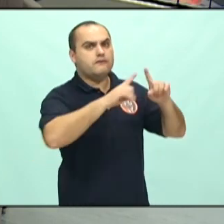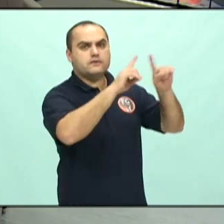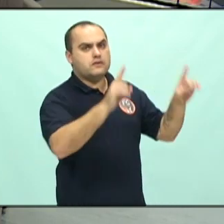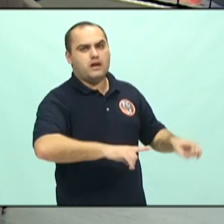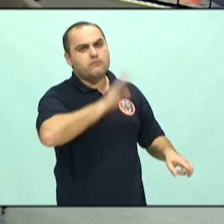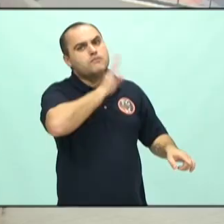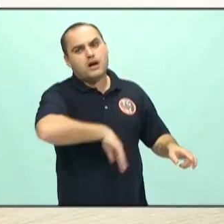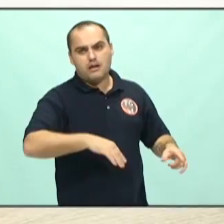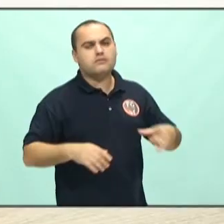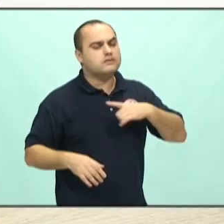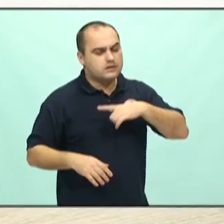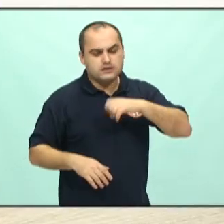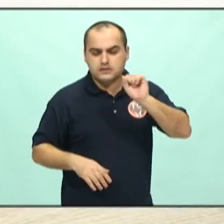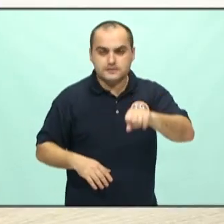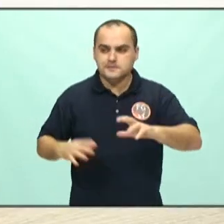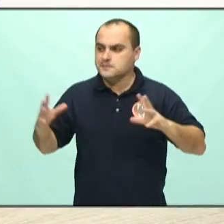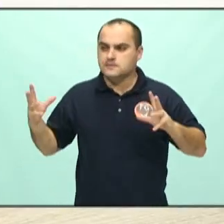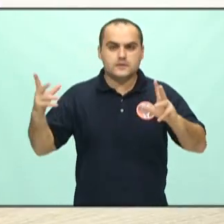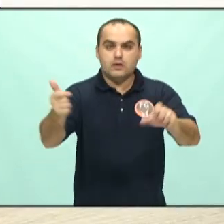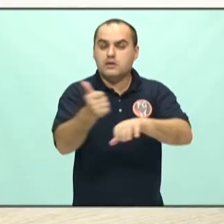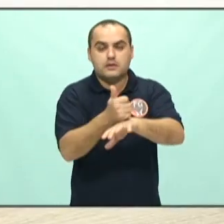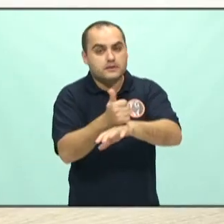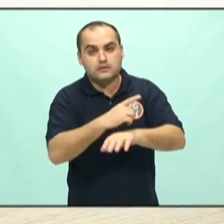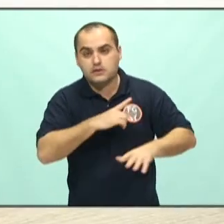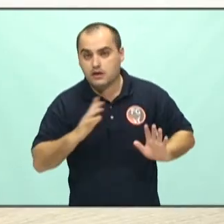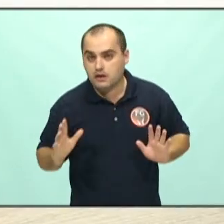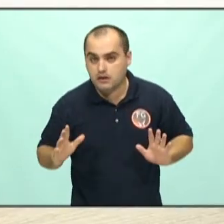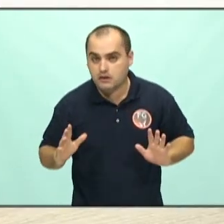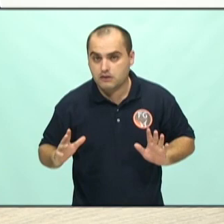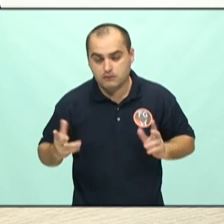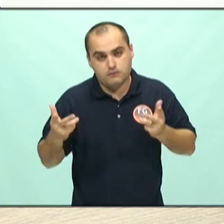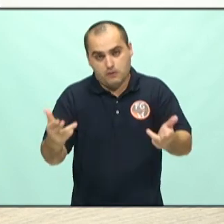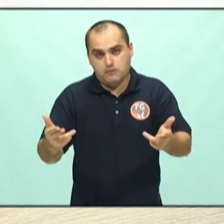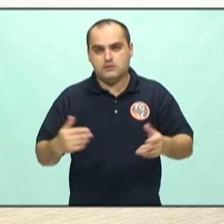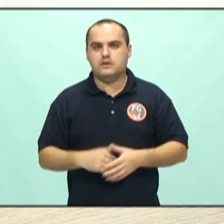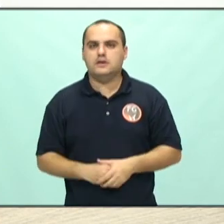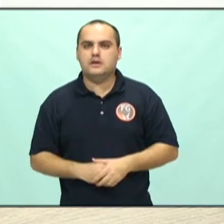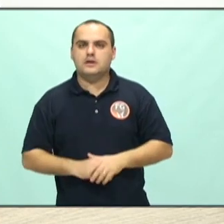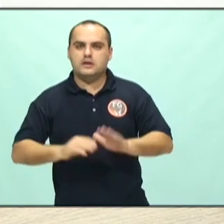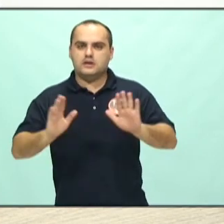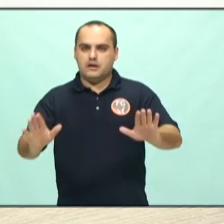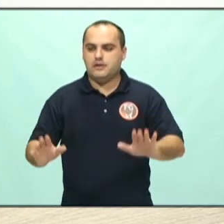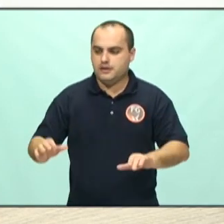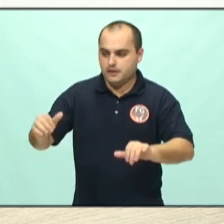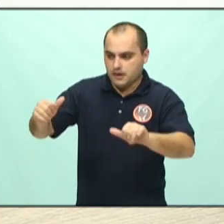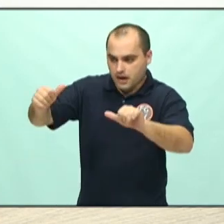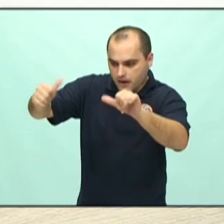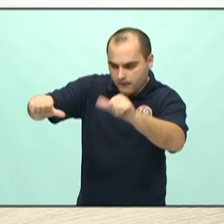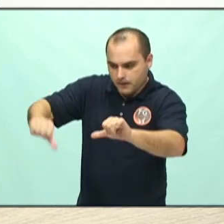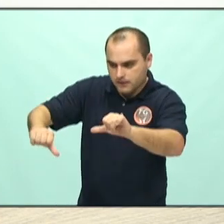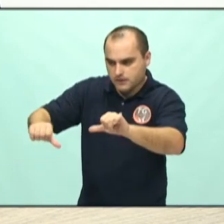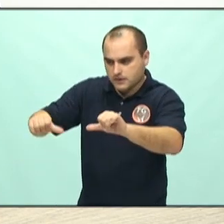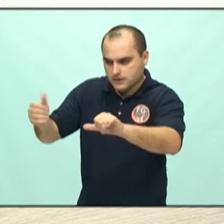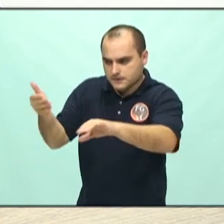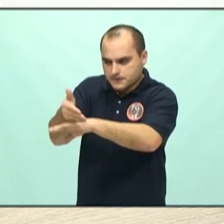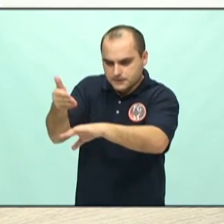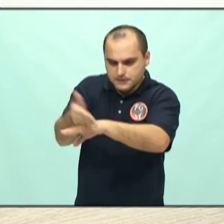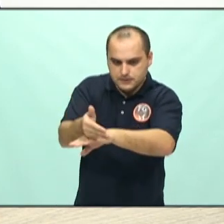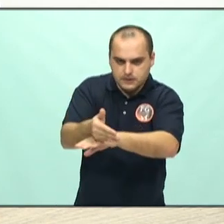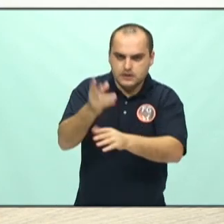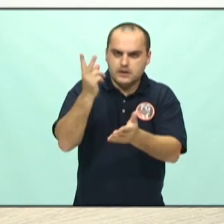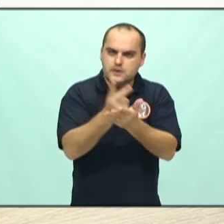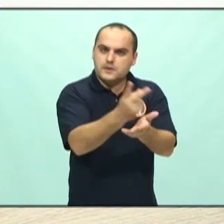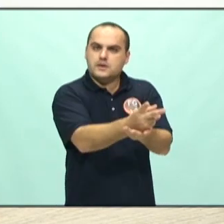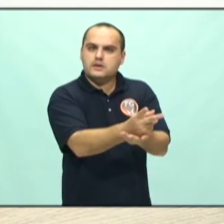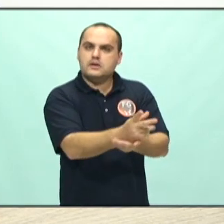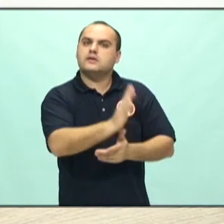profissão existe os bons e os ruins. Então, esse processo de avaliação de ingresso, né, e avaliação constante, eles são mecanismos